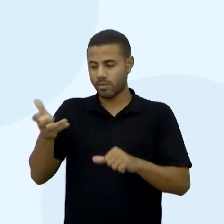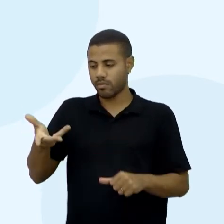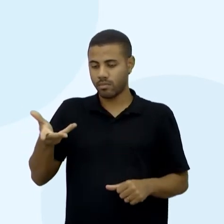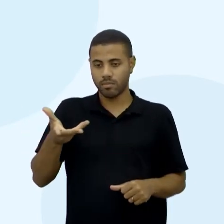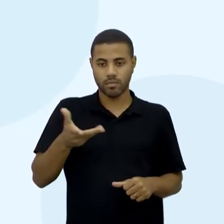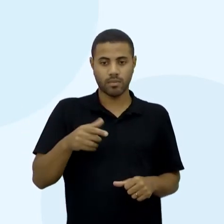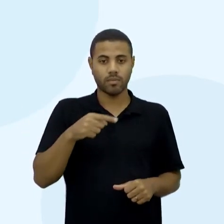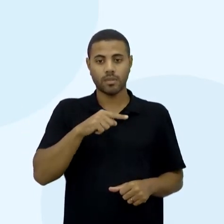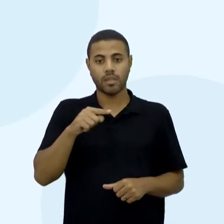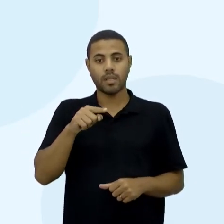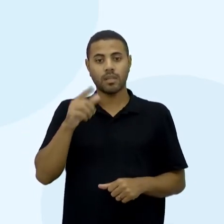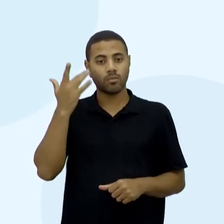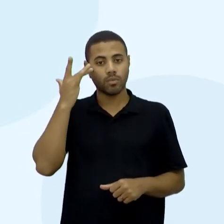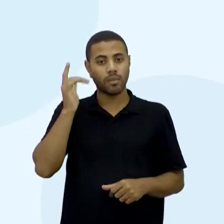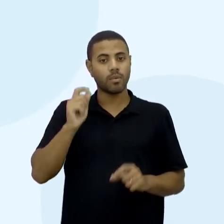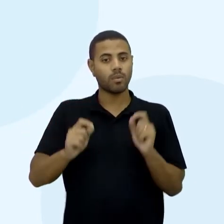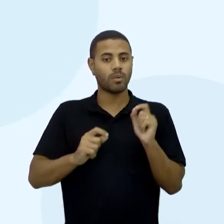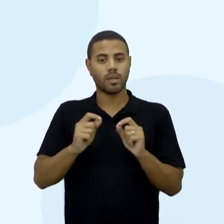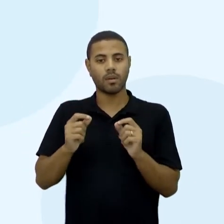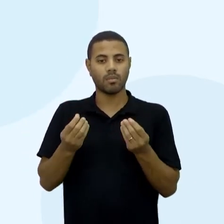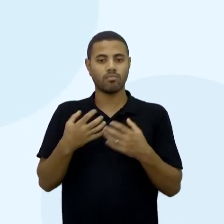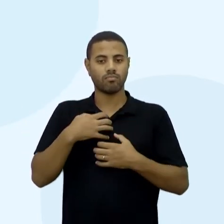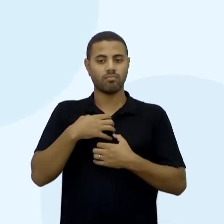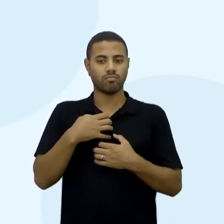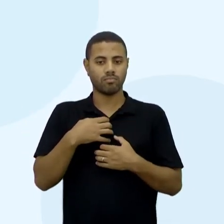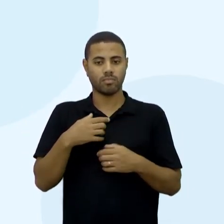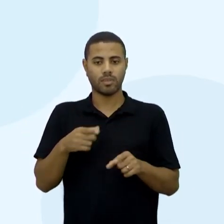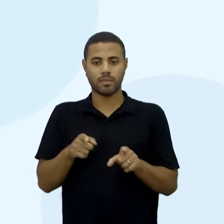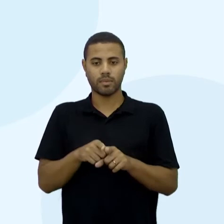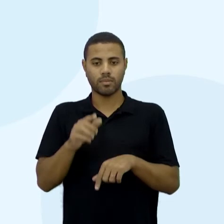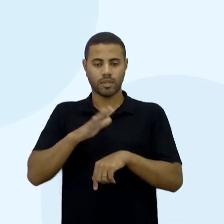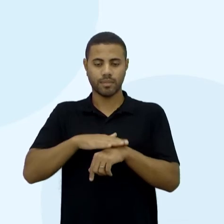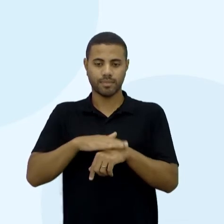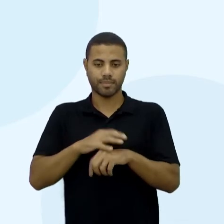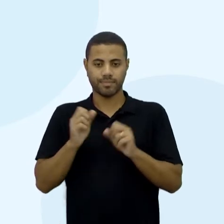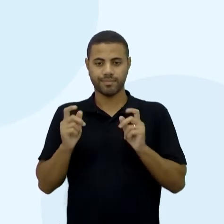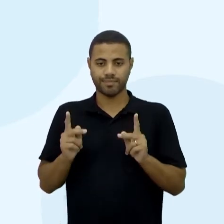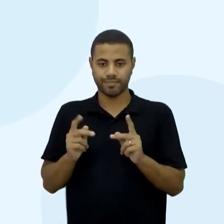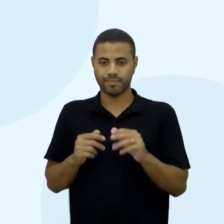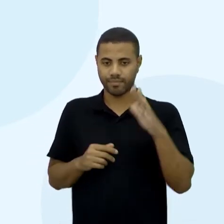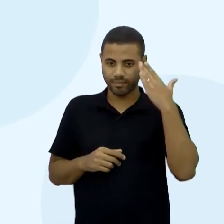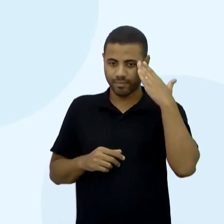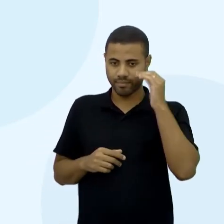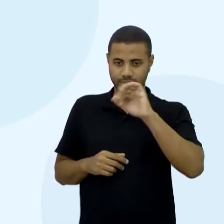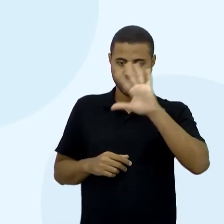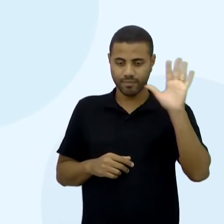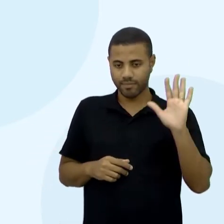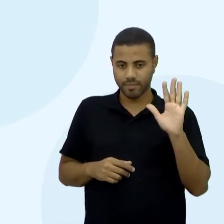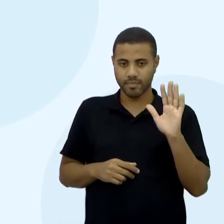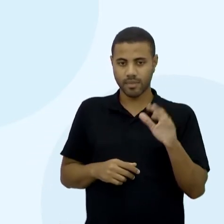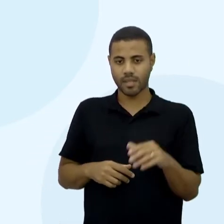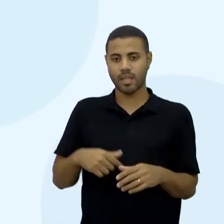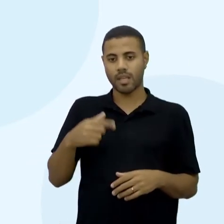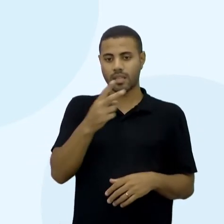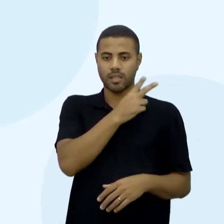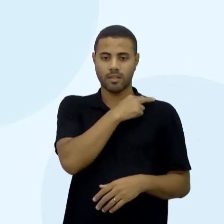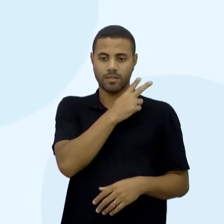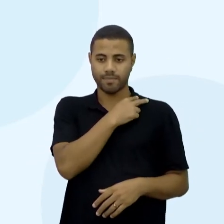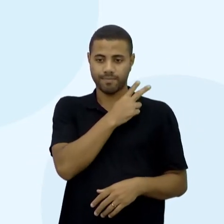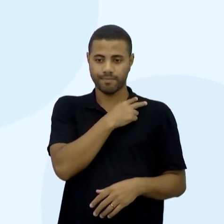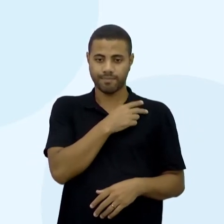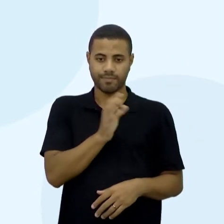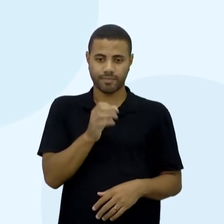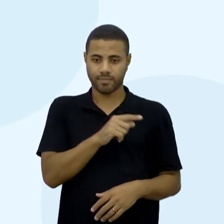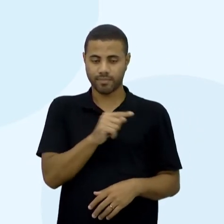que você não vai saber é a posição e o tempo, tá bom? Repare que é uma função de segundo grau, né? Vocês